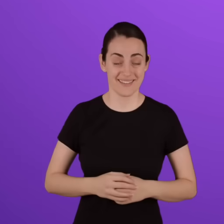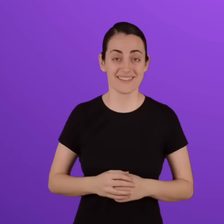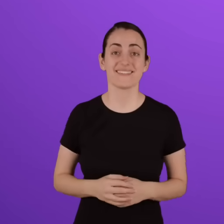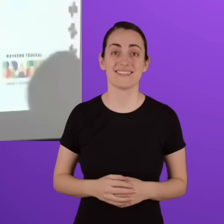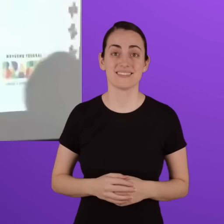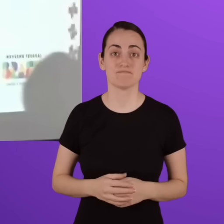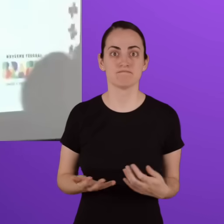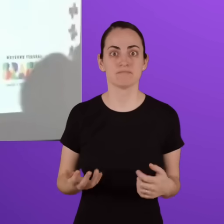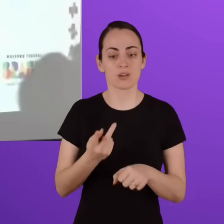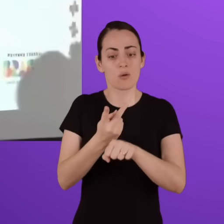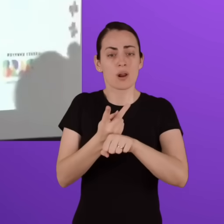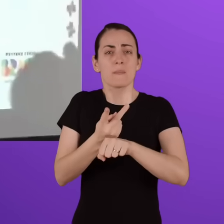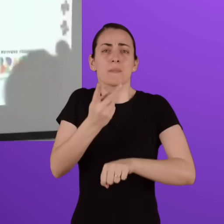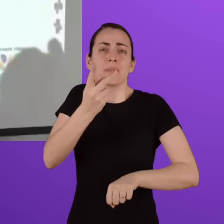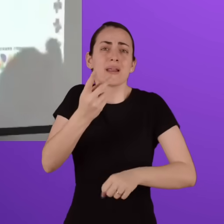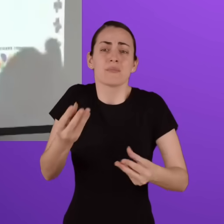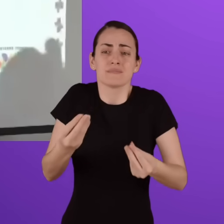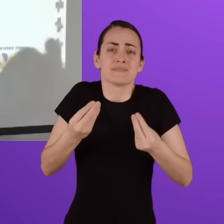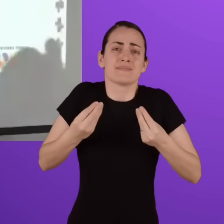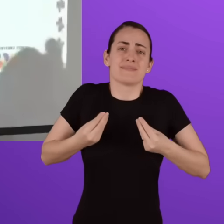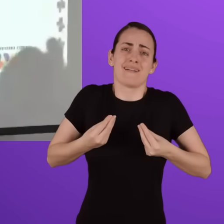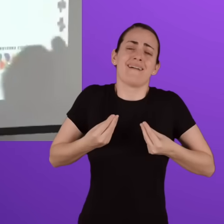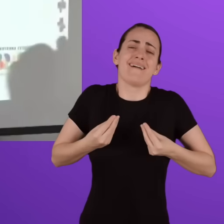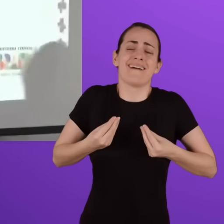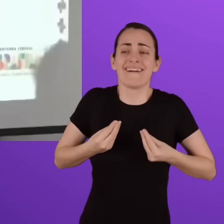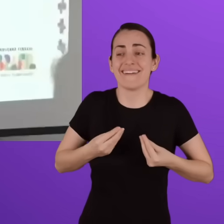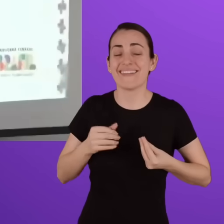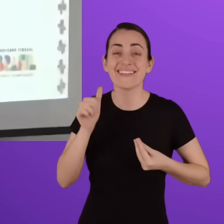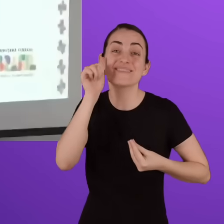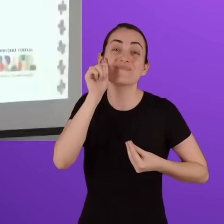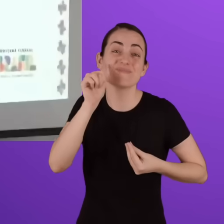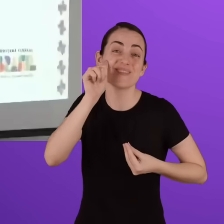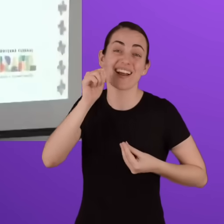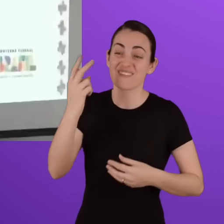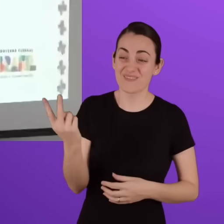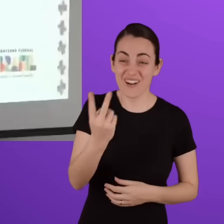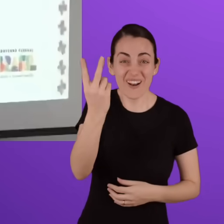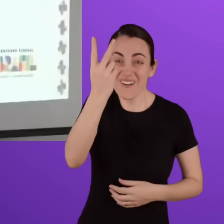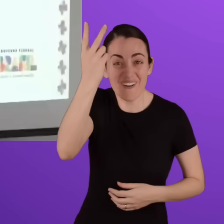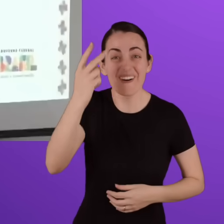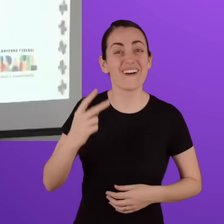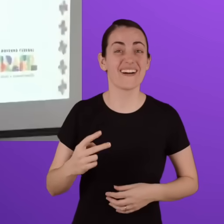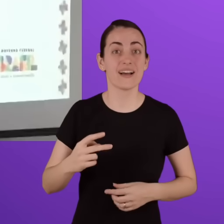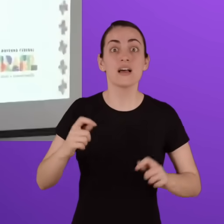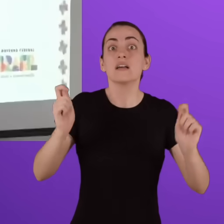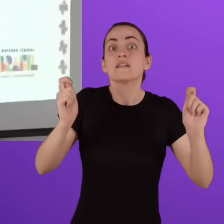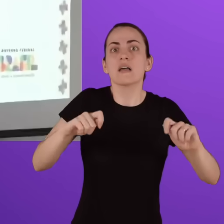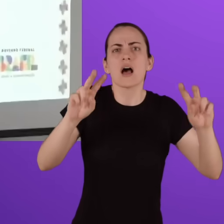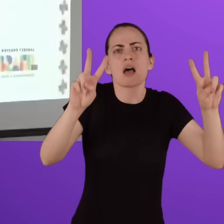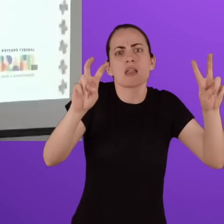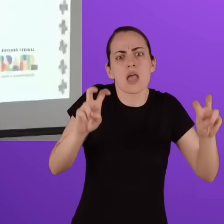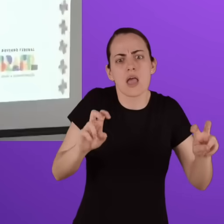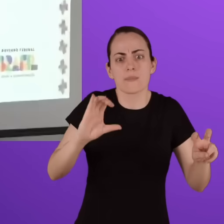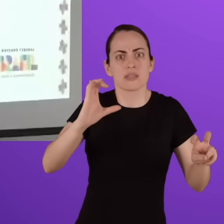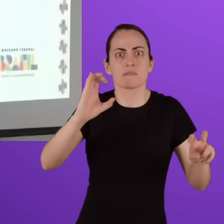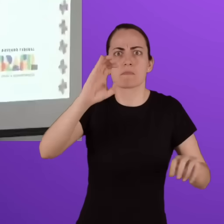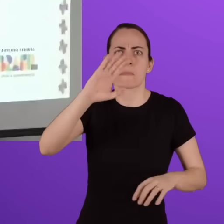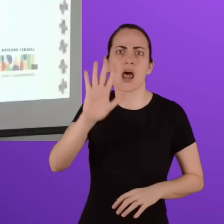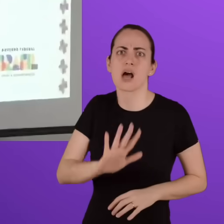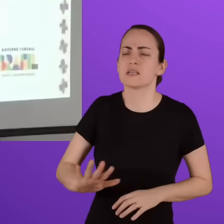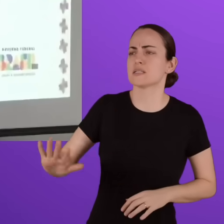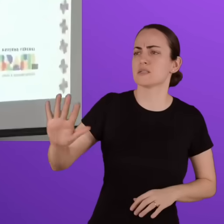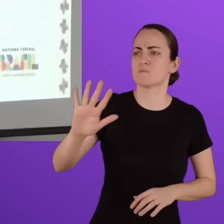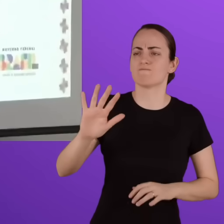oportunidades. Uma premiação como essa traz visibilidade para a gente como Mulher na Ciência e colabora também para dividir melhor o